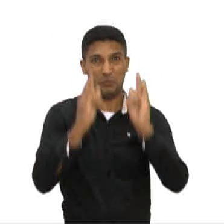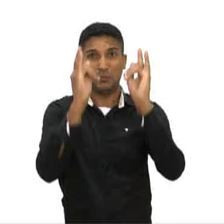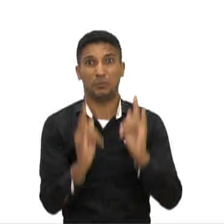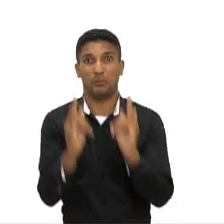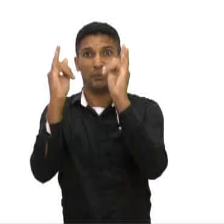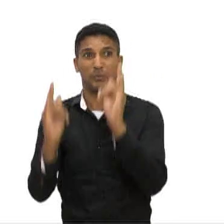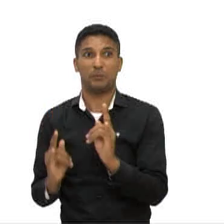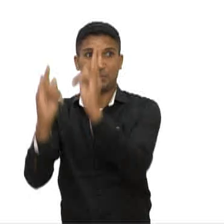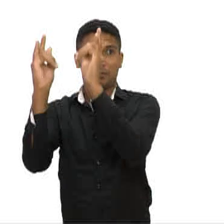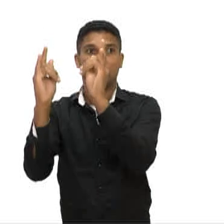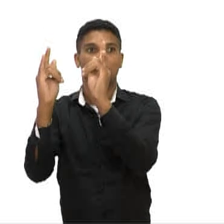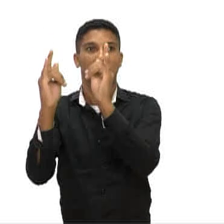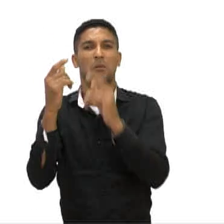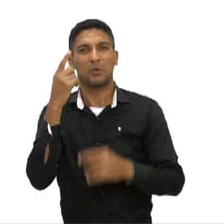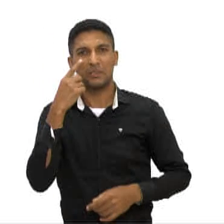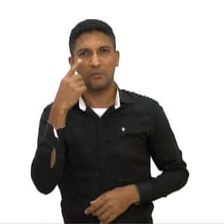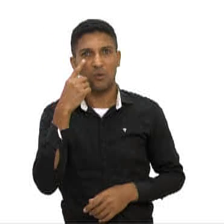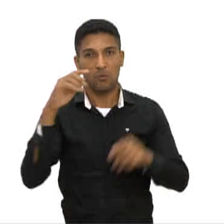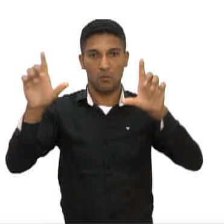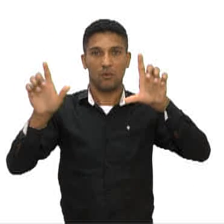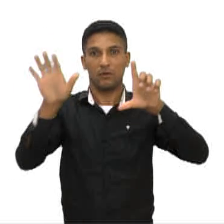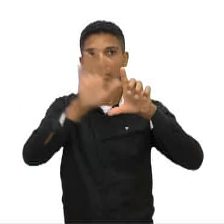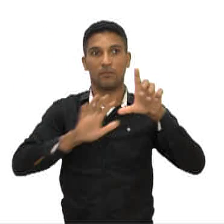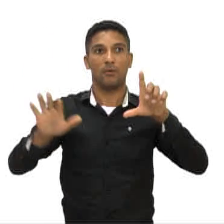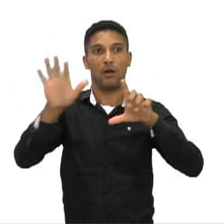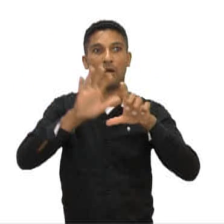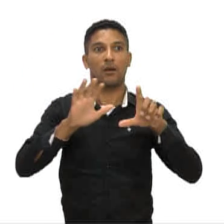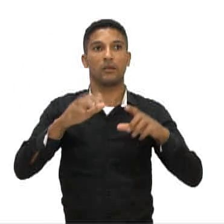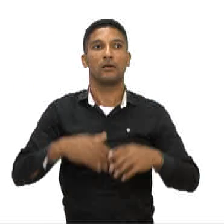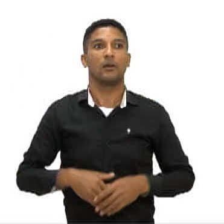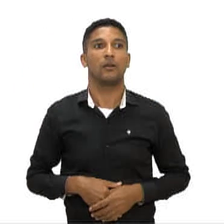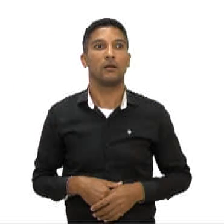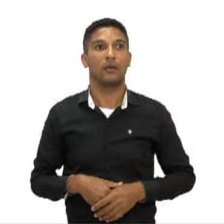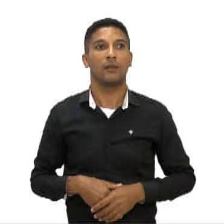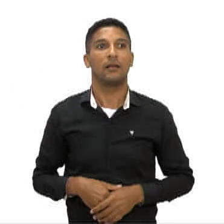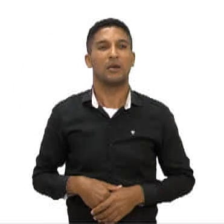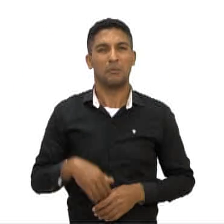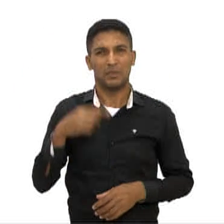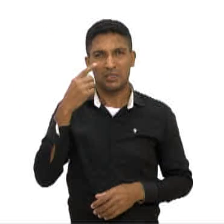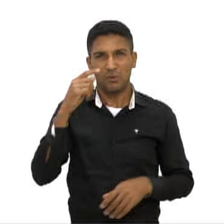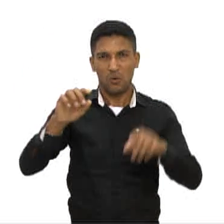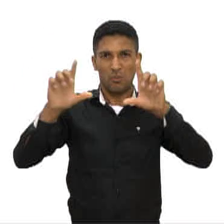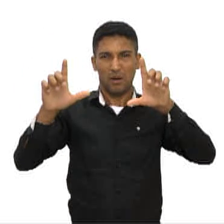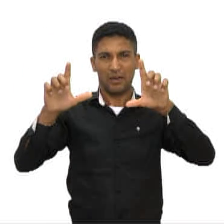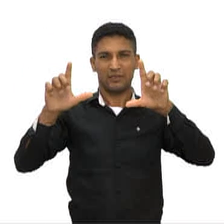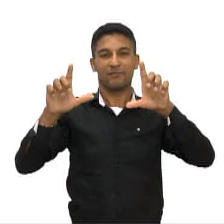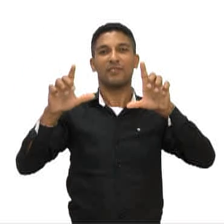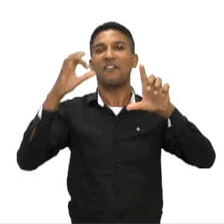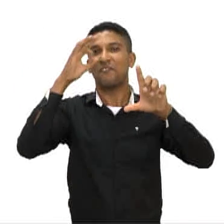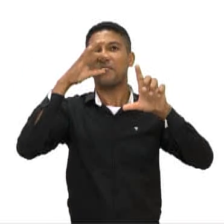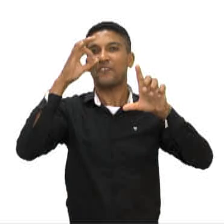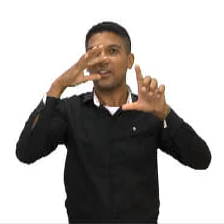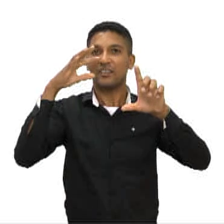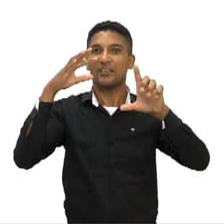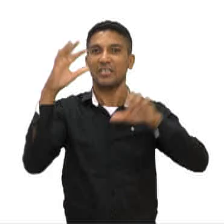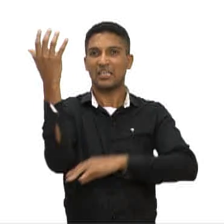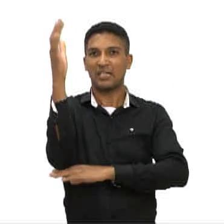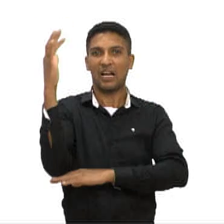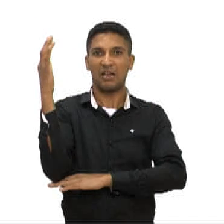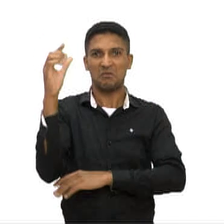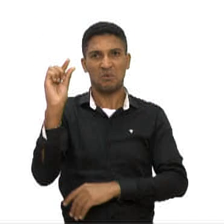a gente dá para ver que ocorreu uma ocupação dessa área, né? Tem poucas áreas verdes nesta imagem,